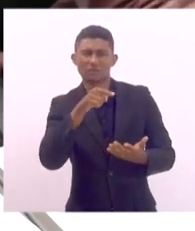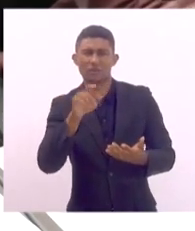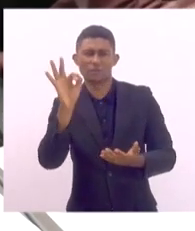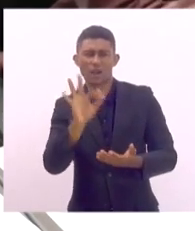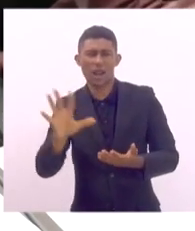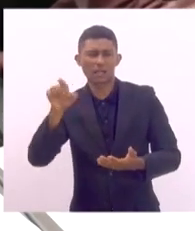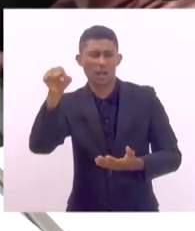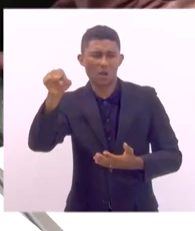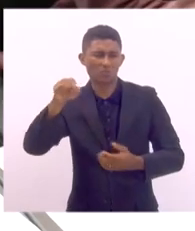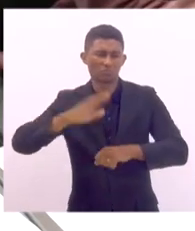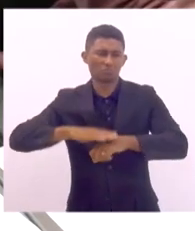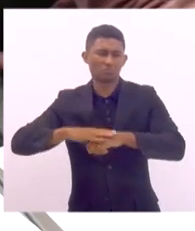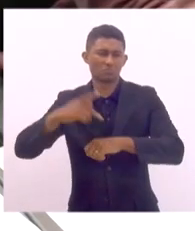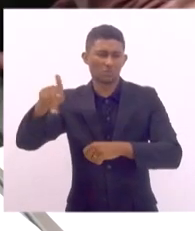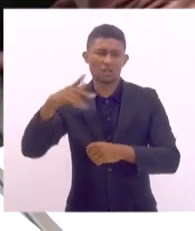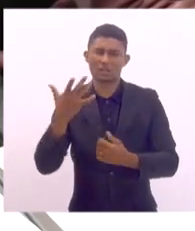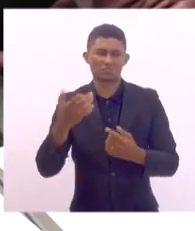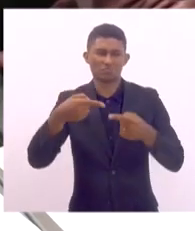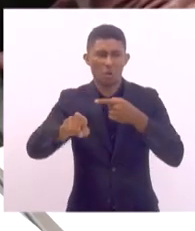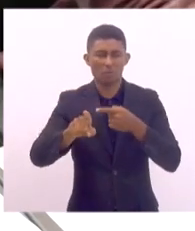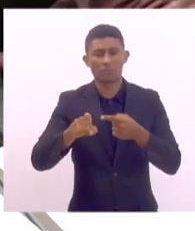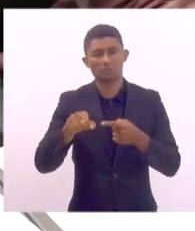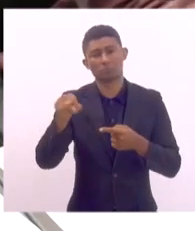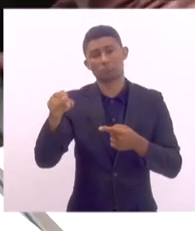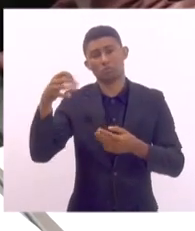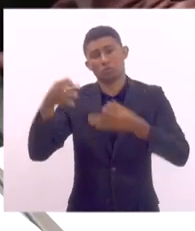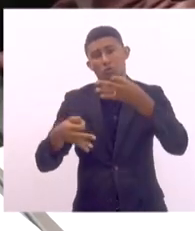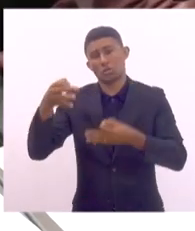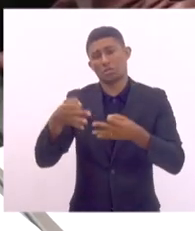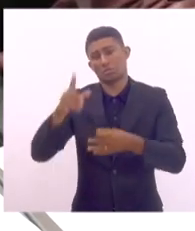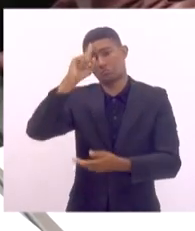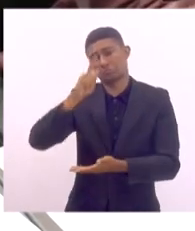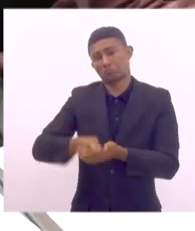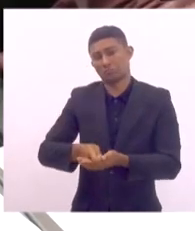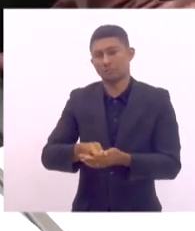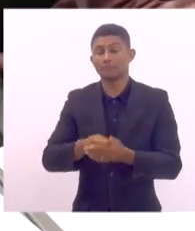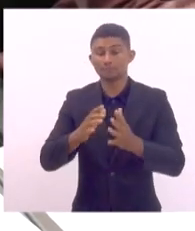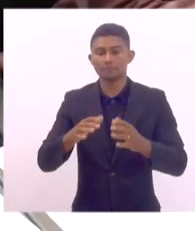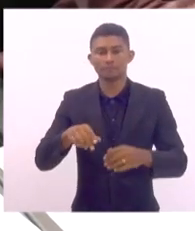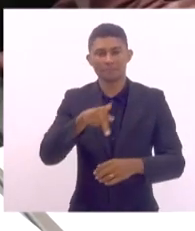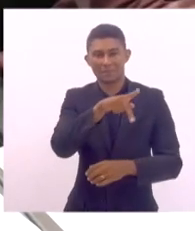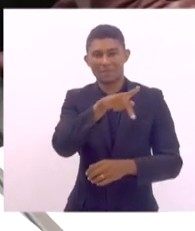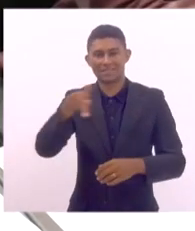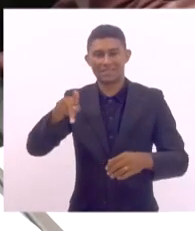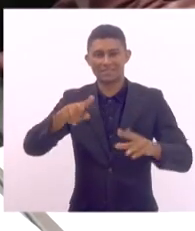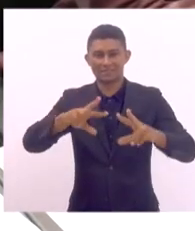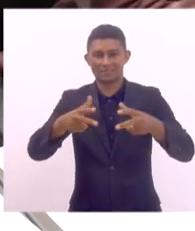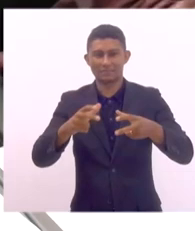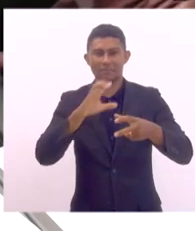não. Aliás, o nosso presidente da CCJ, que será eleito amanhã...